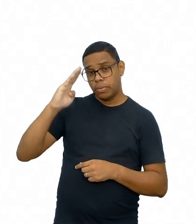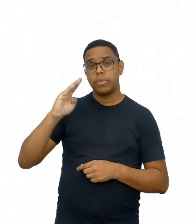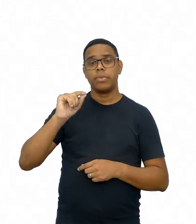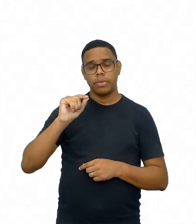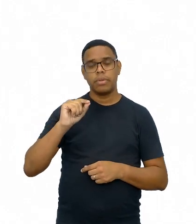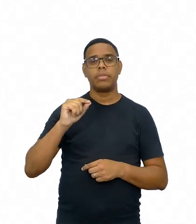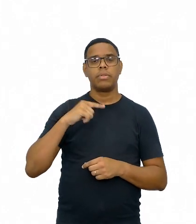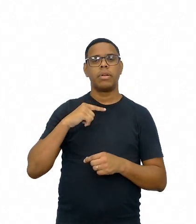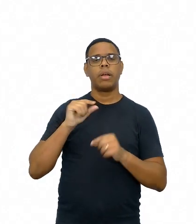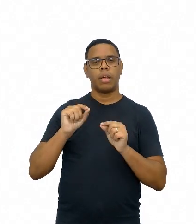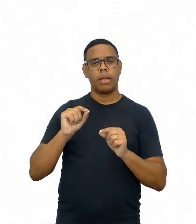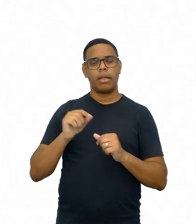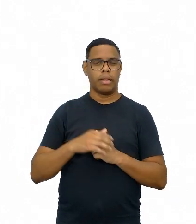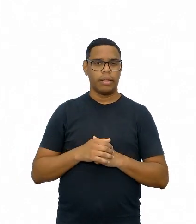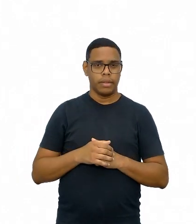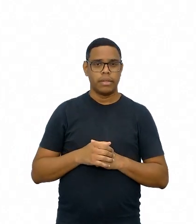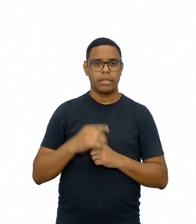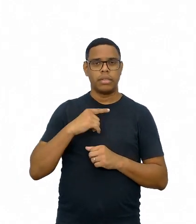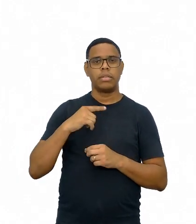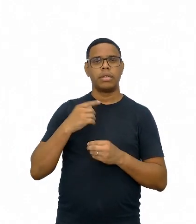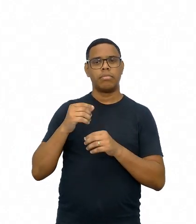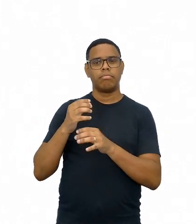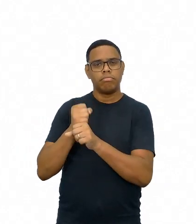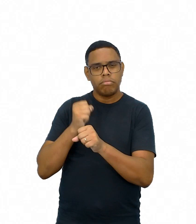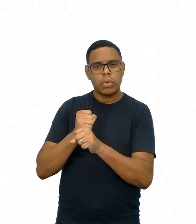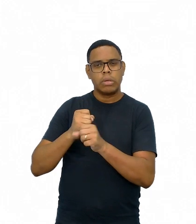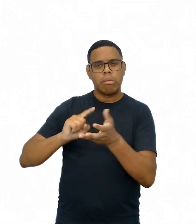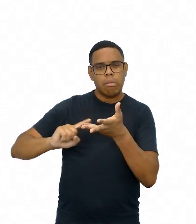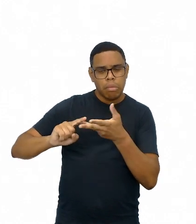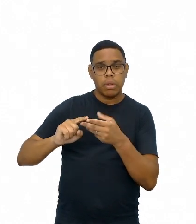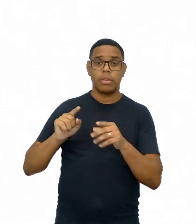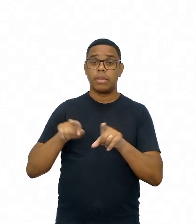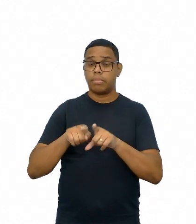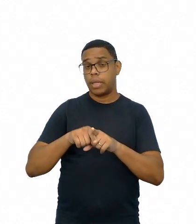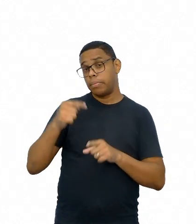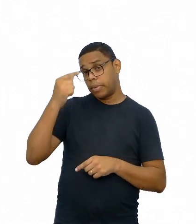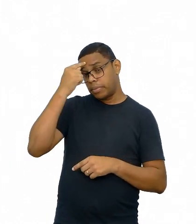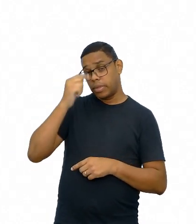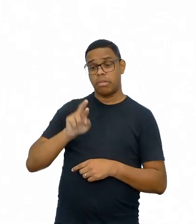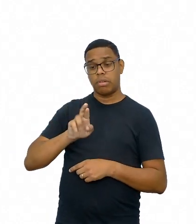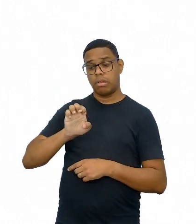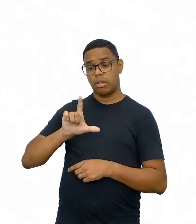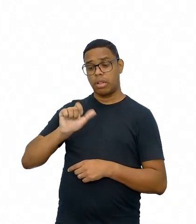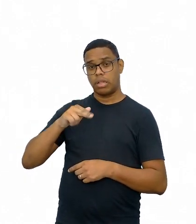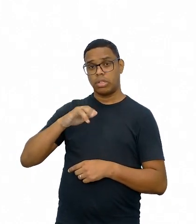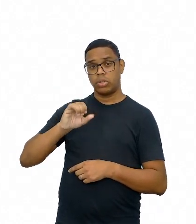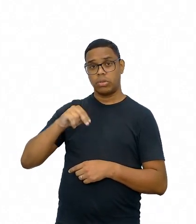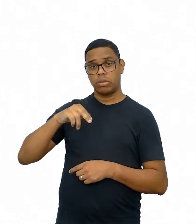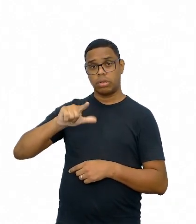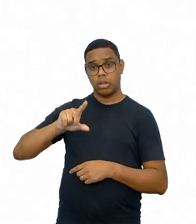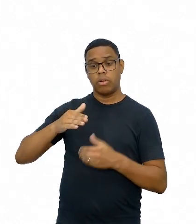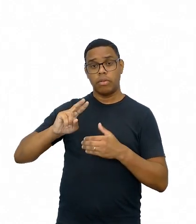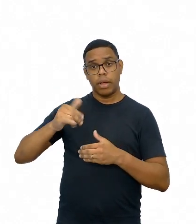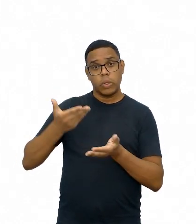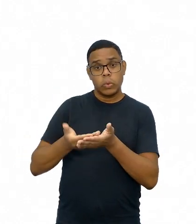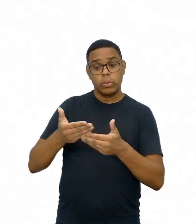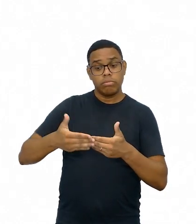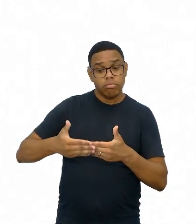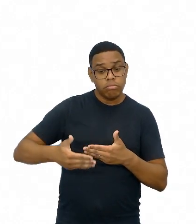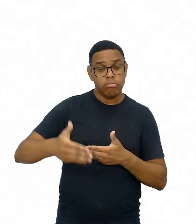as estruturas das operações, e o pensamento relacional, que veremos mais adiante,